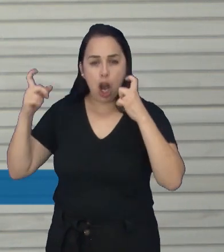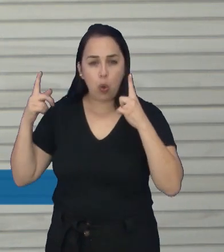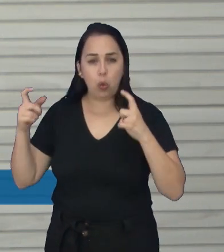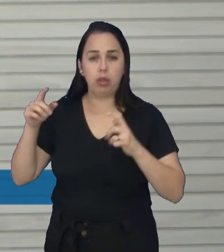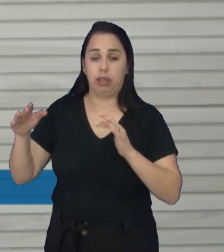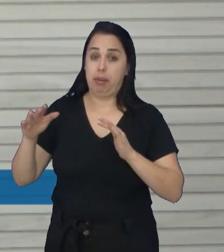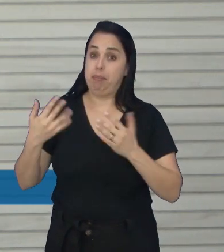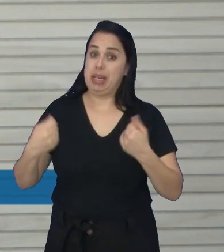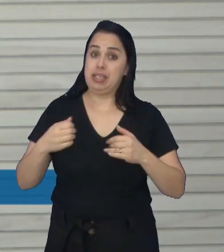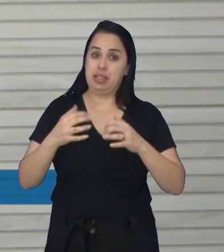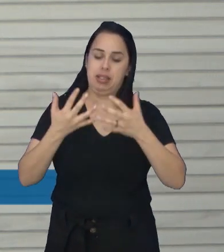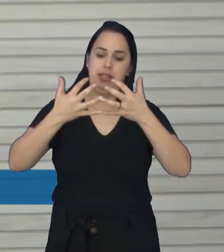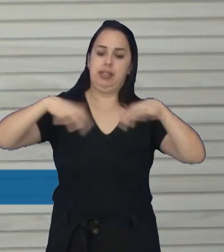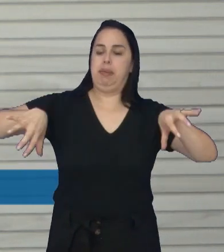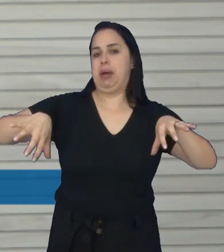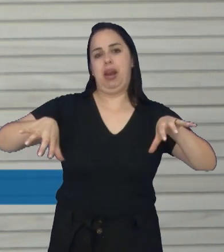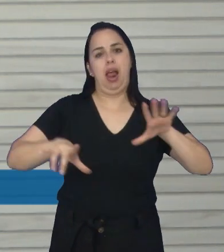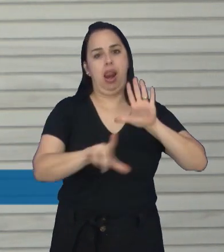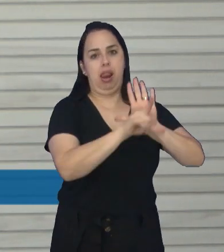tá